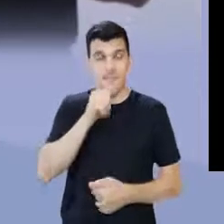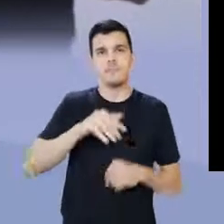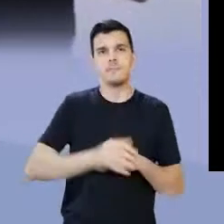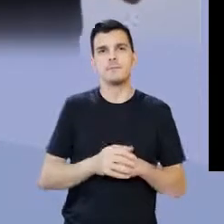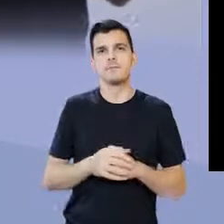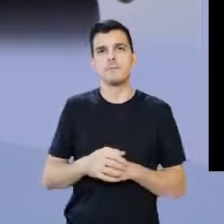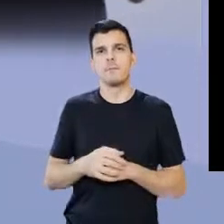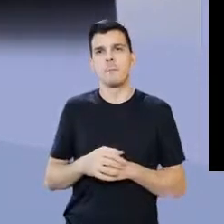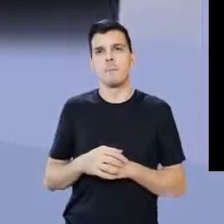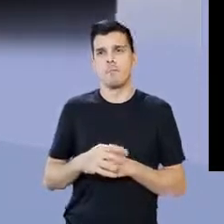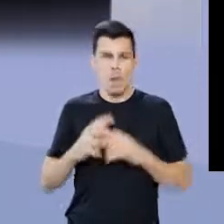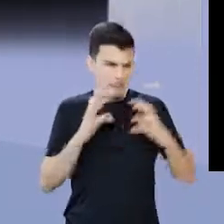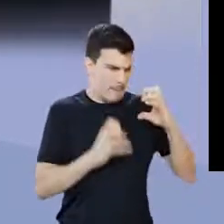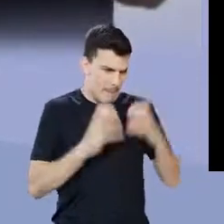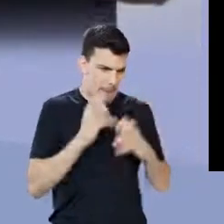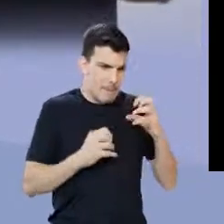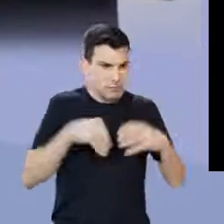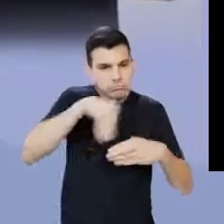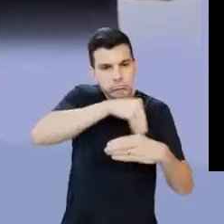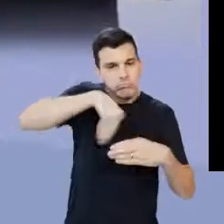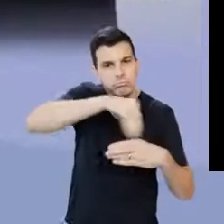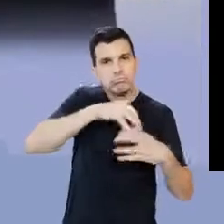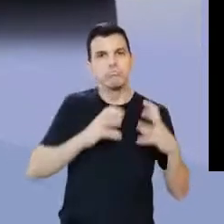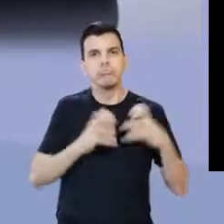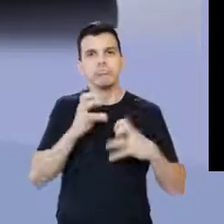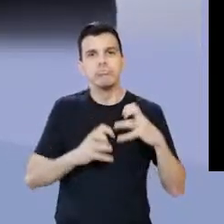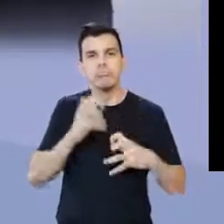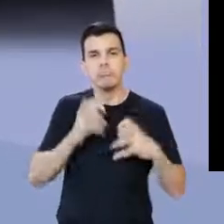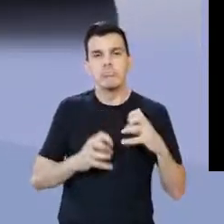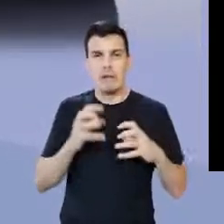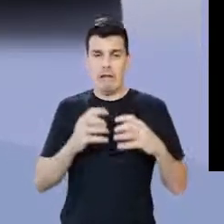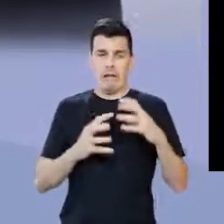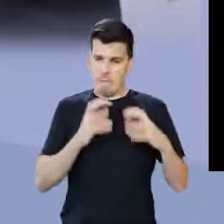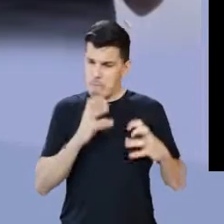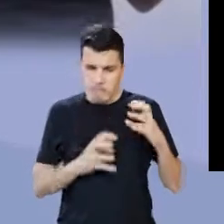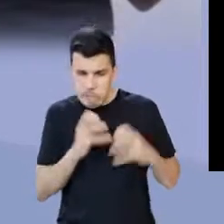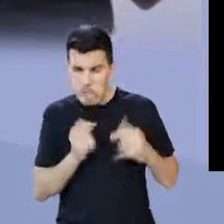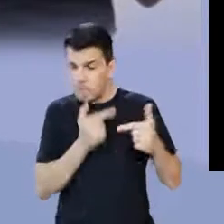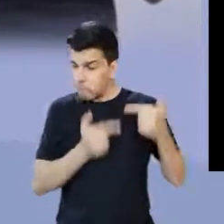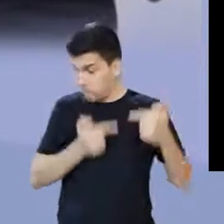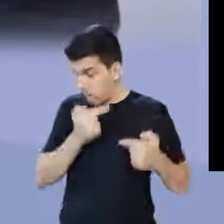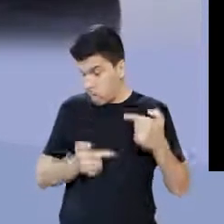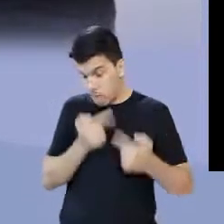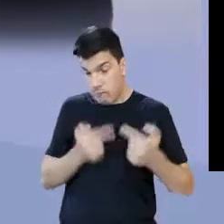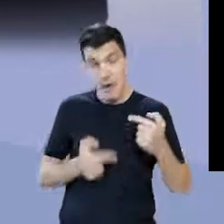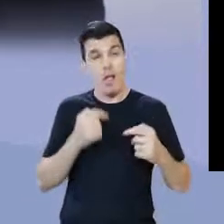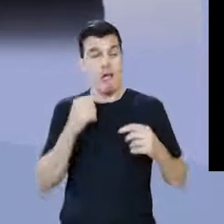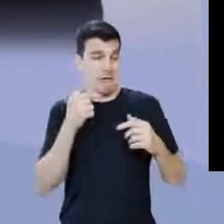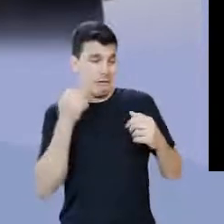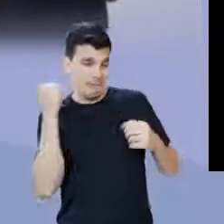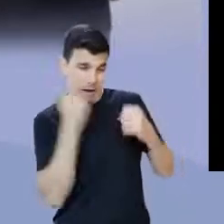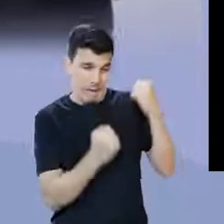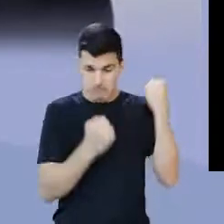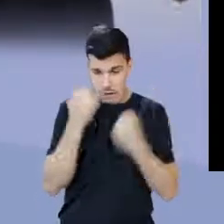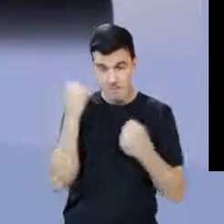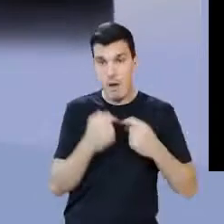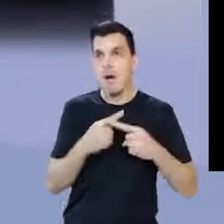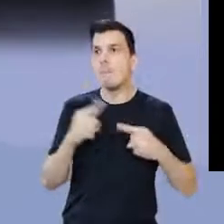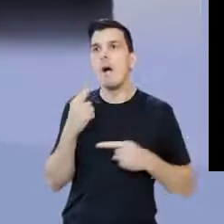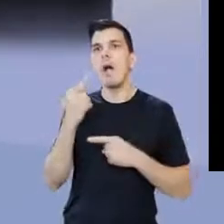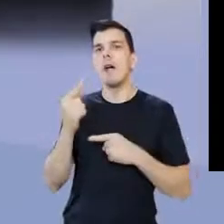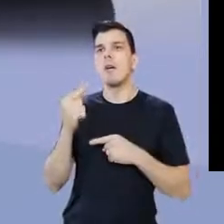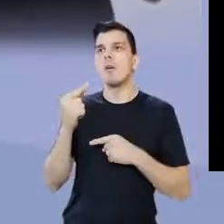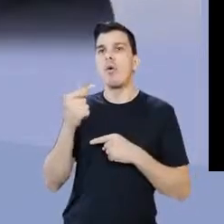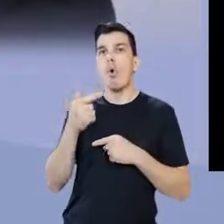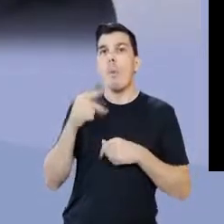gregos. Eles brigam entre eles, até se conhecem pela língua, ficam se engalfinhando, mas quando